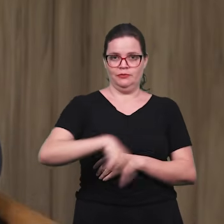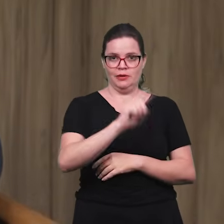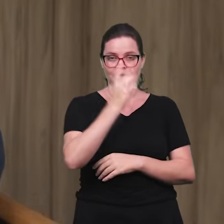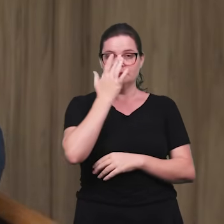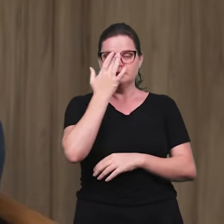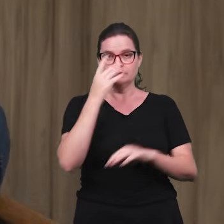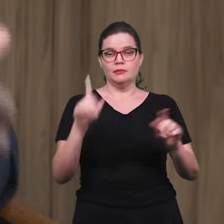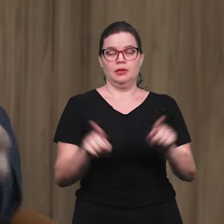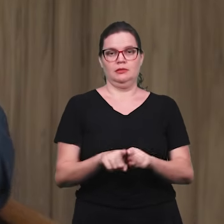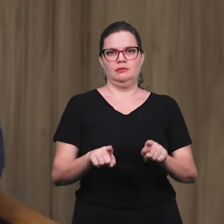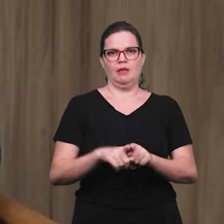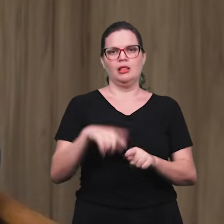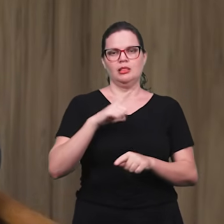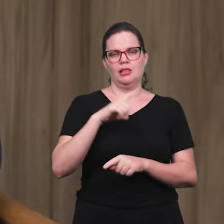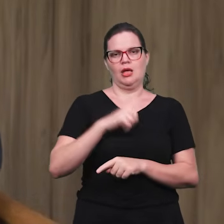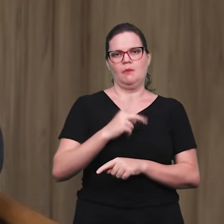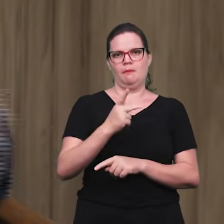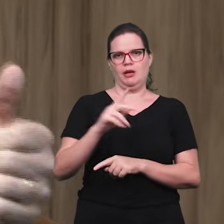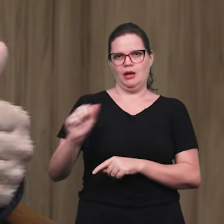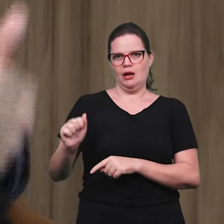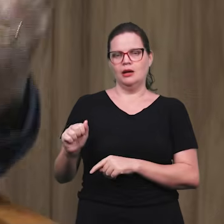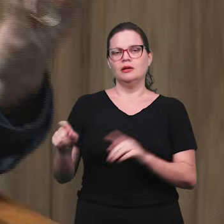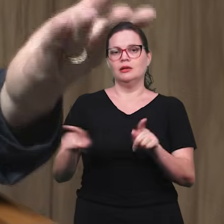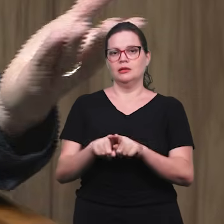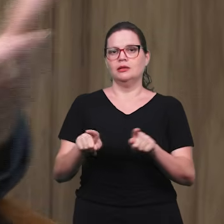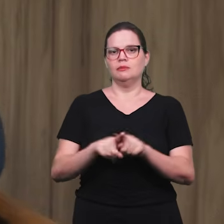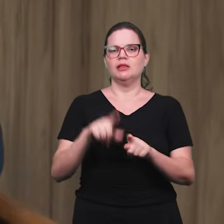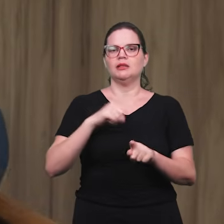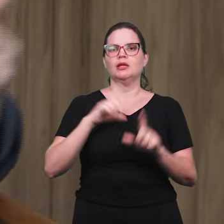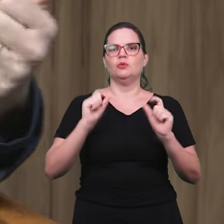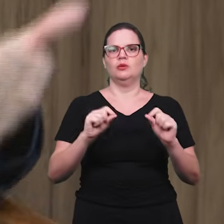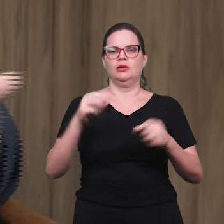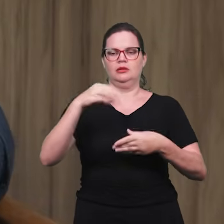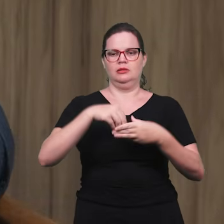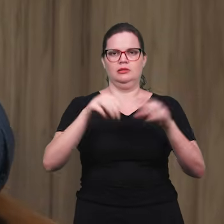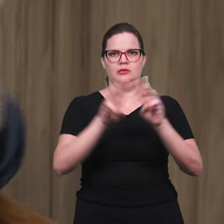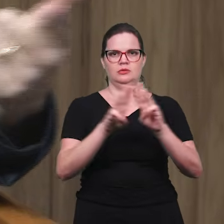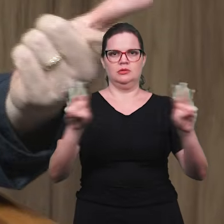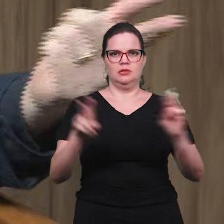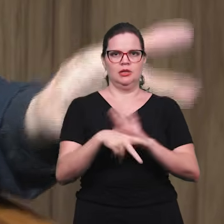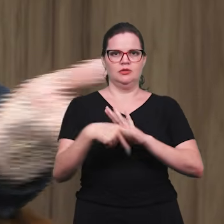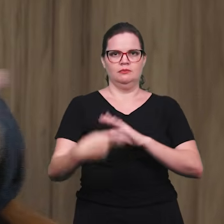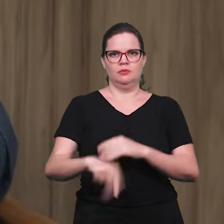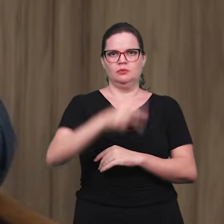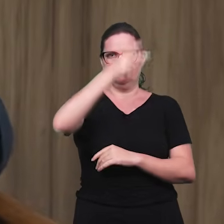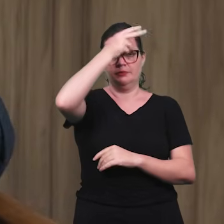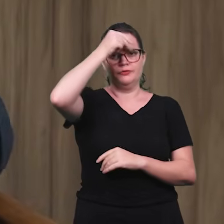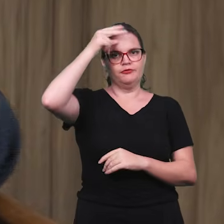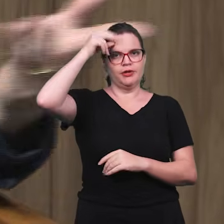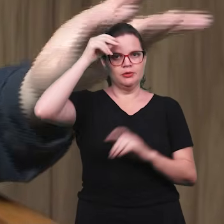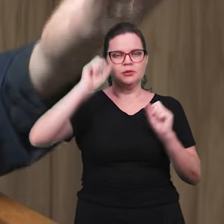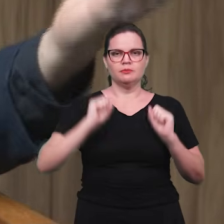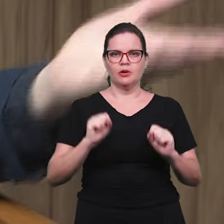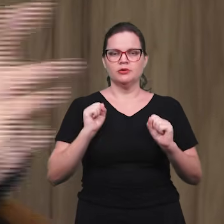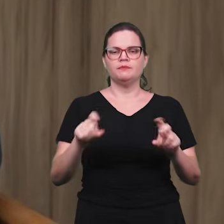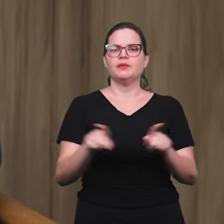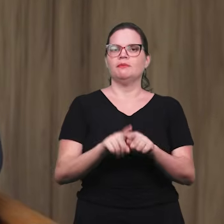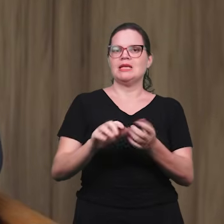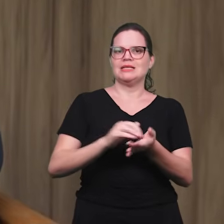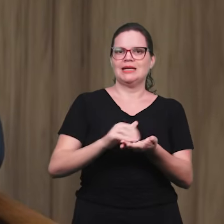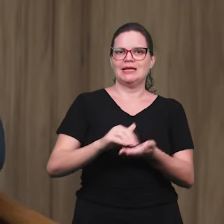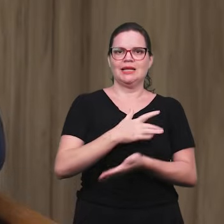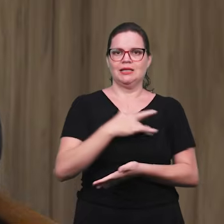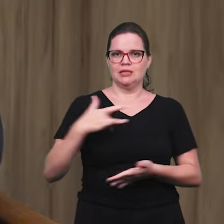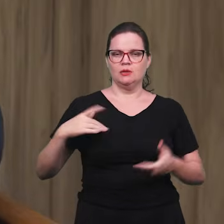das unidades de saúde que fornecem essa informação, nós temos acesso também no site das prefeituras, no site da